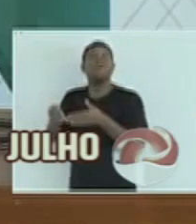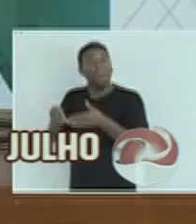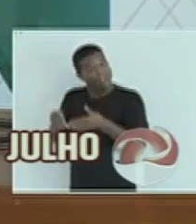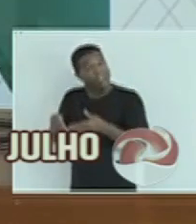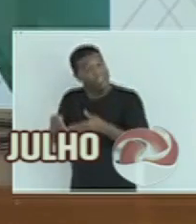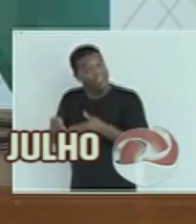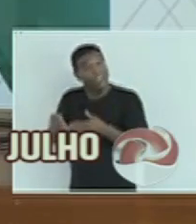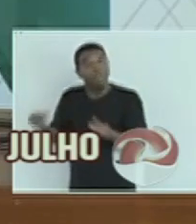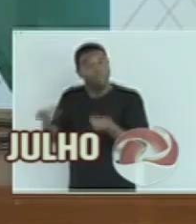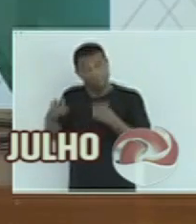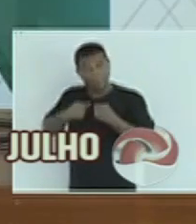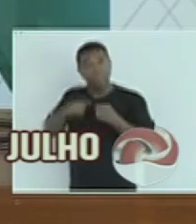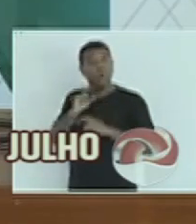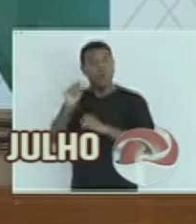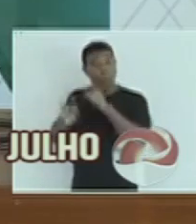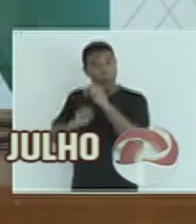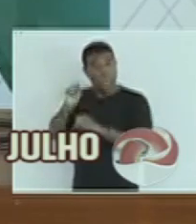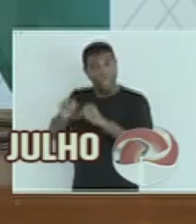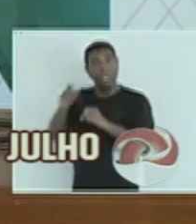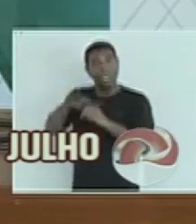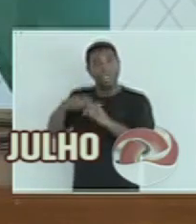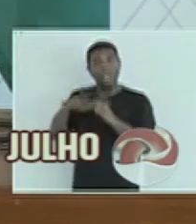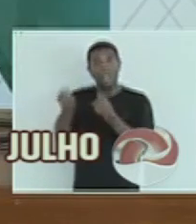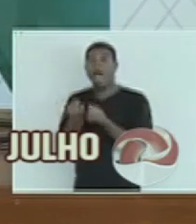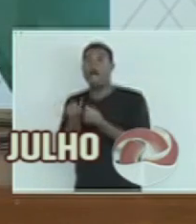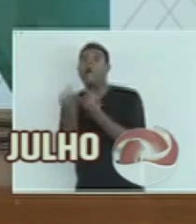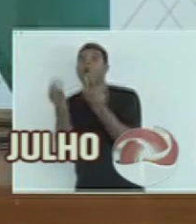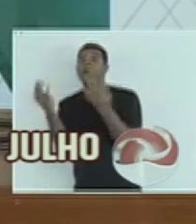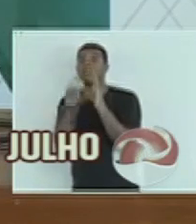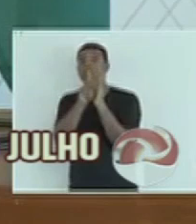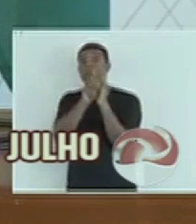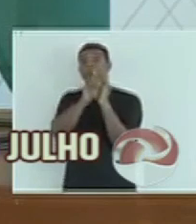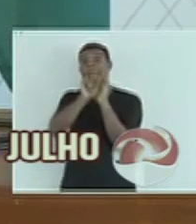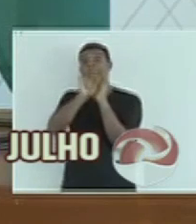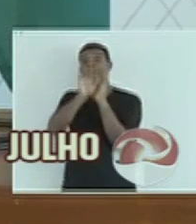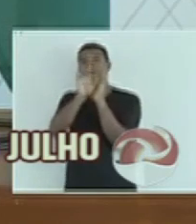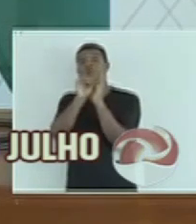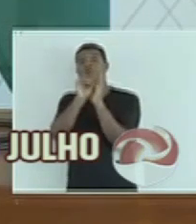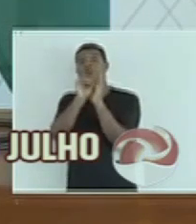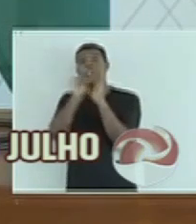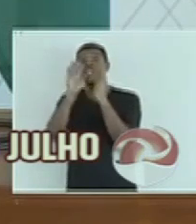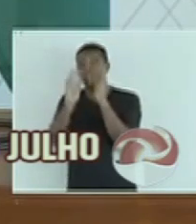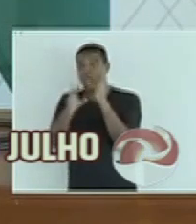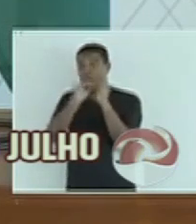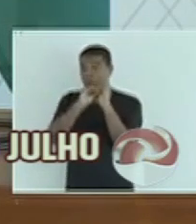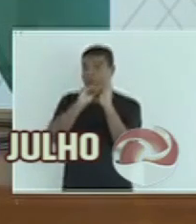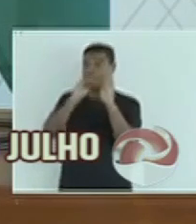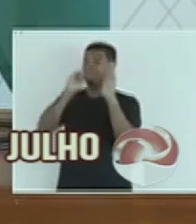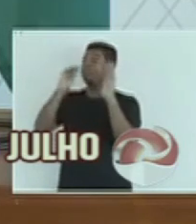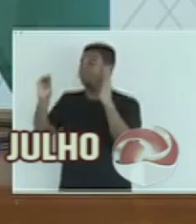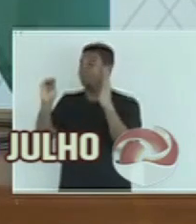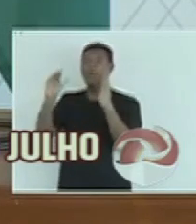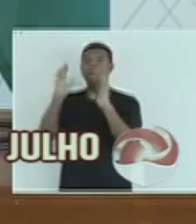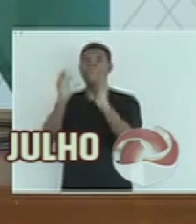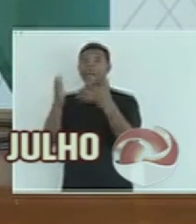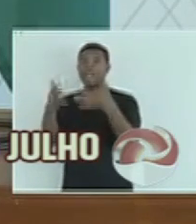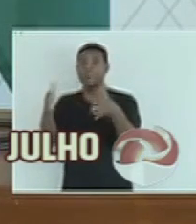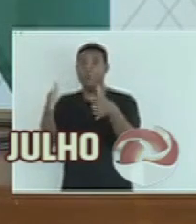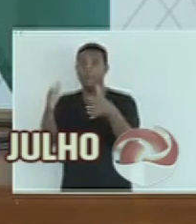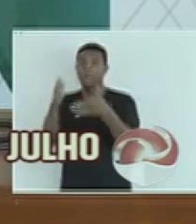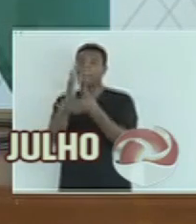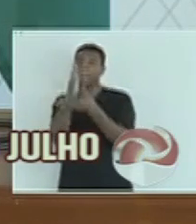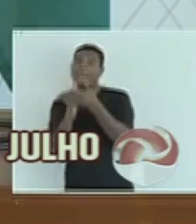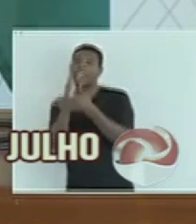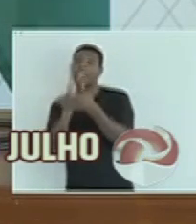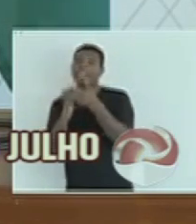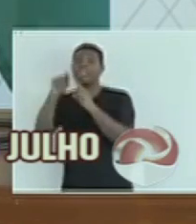temos alguns picos projetados, esse pico está para meado de julho, e também um quantitativo de